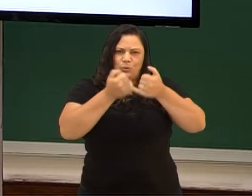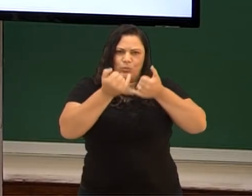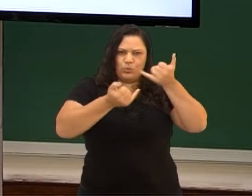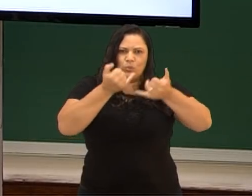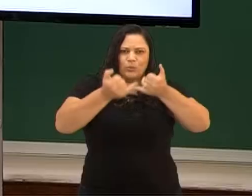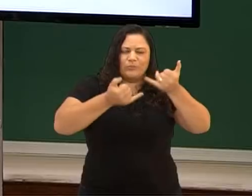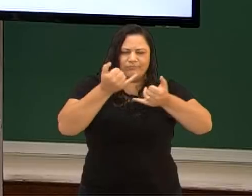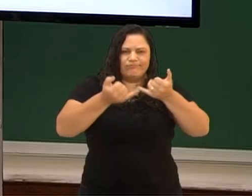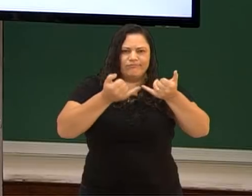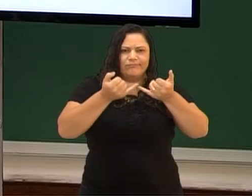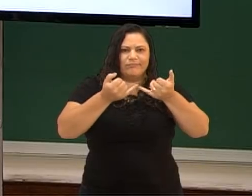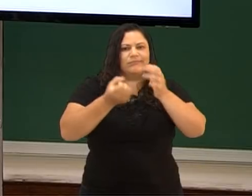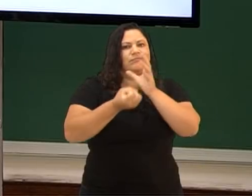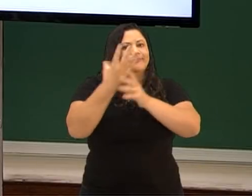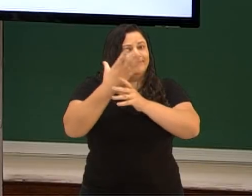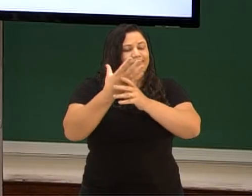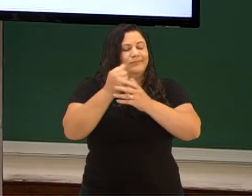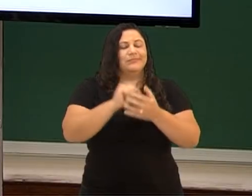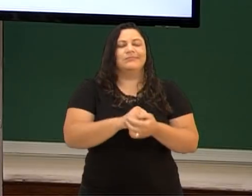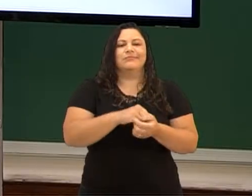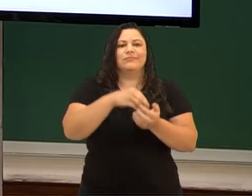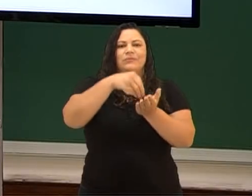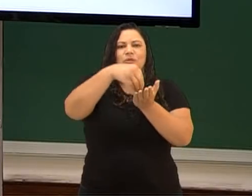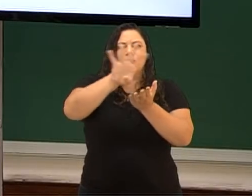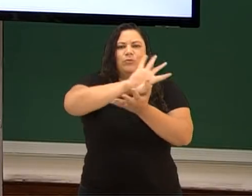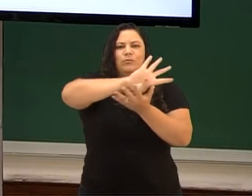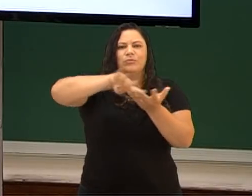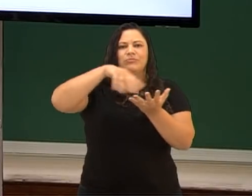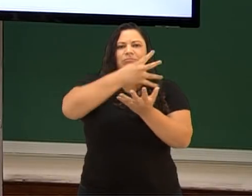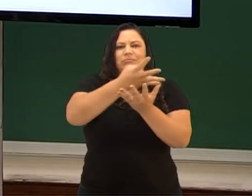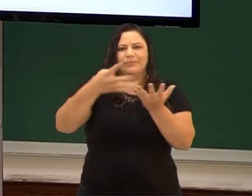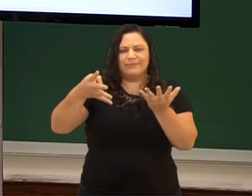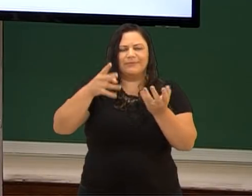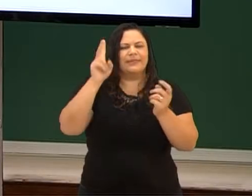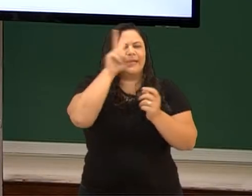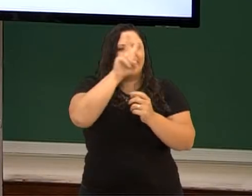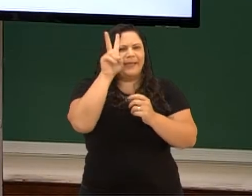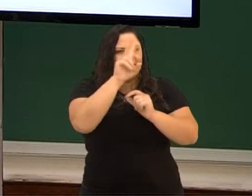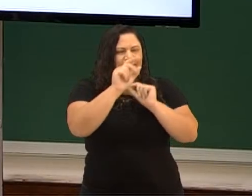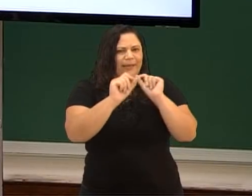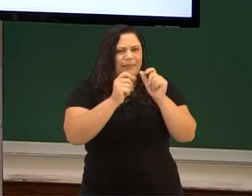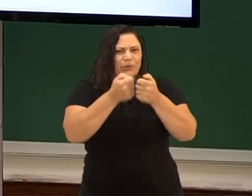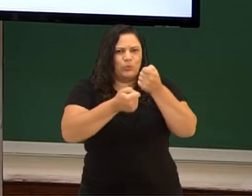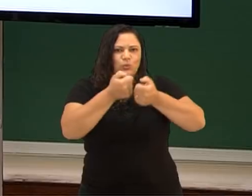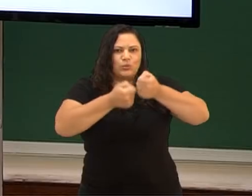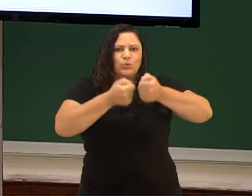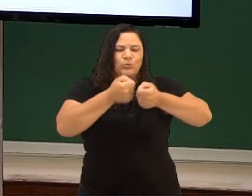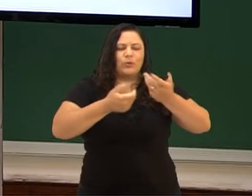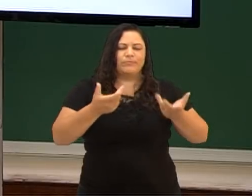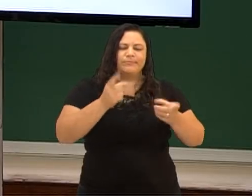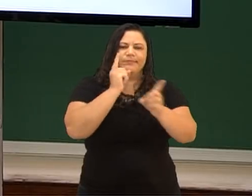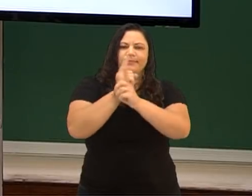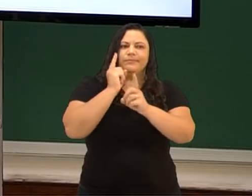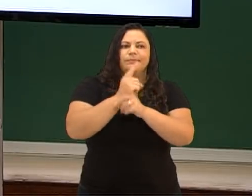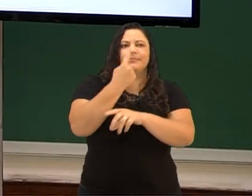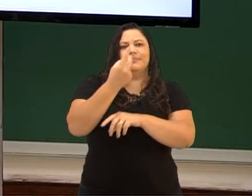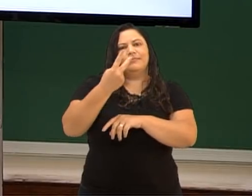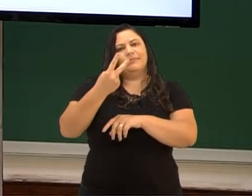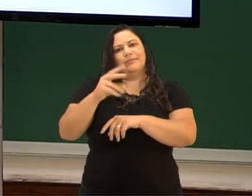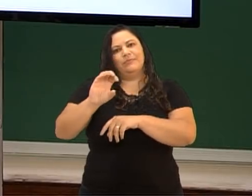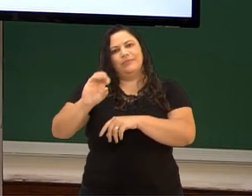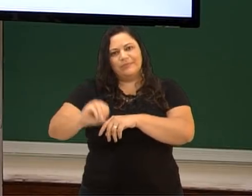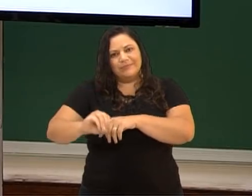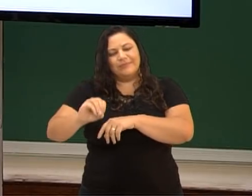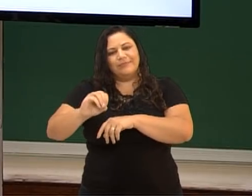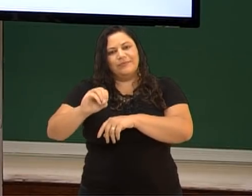apareceu lá no nosso jogo do Matific 3 partes lá no nosso círculo? Nós encontramos que era 120 graus? chegamos aqui no